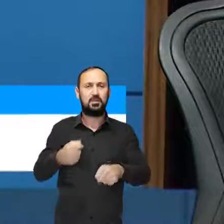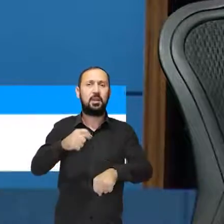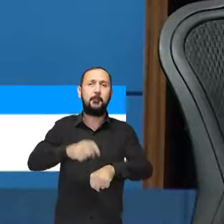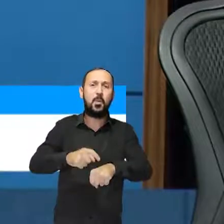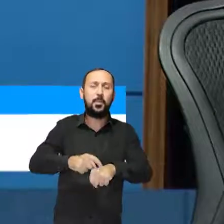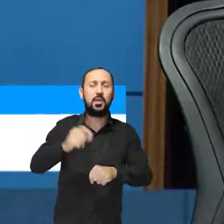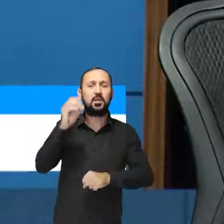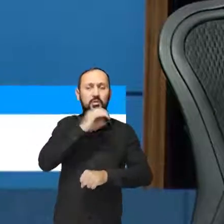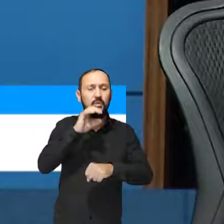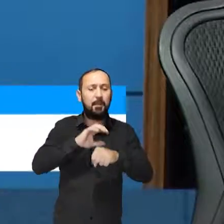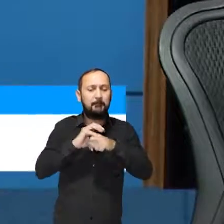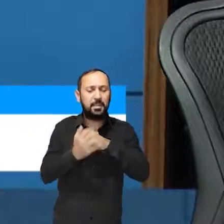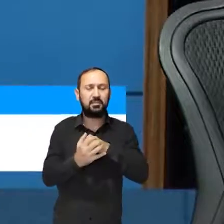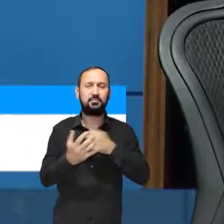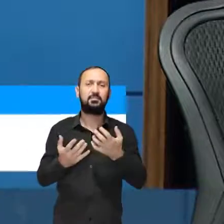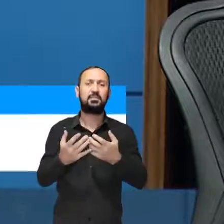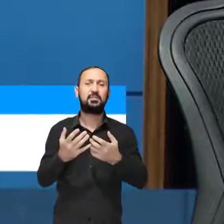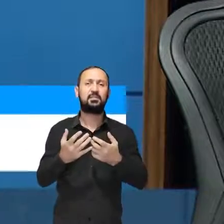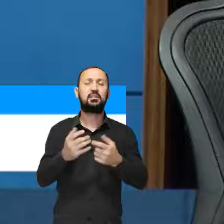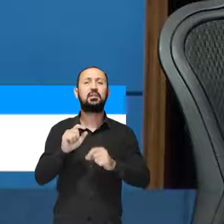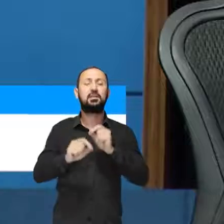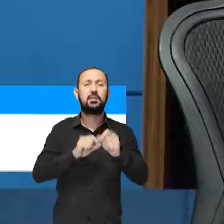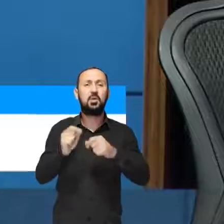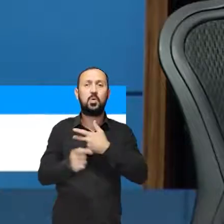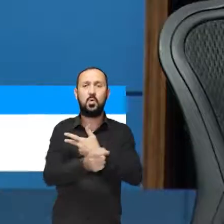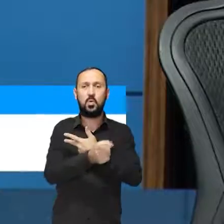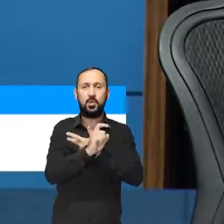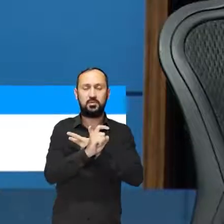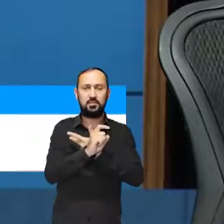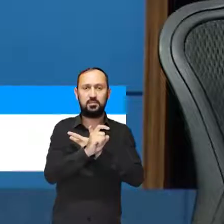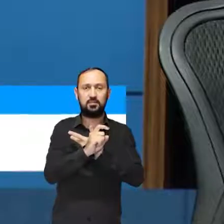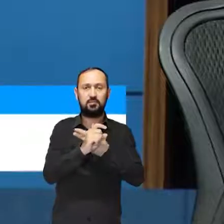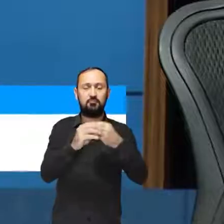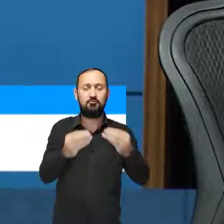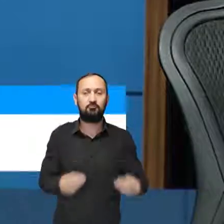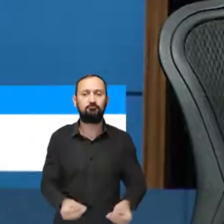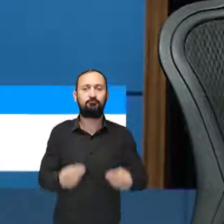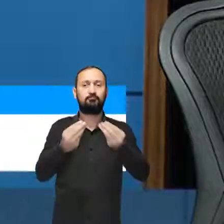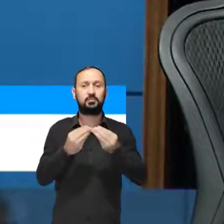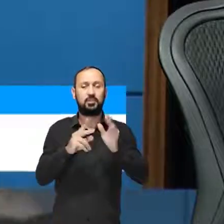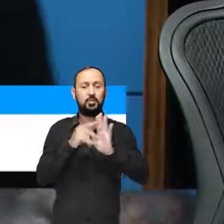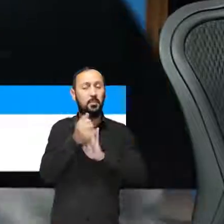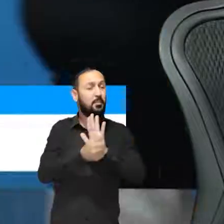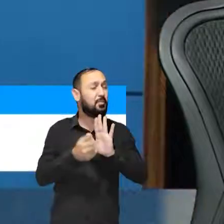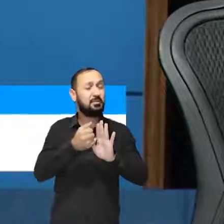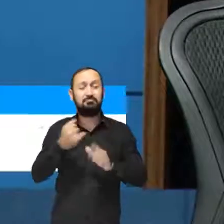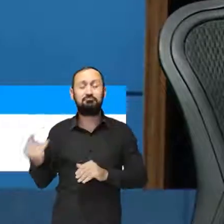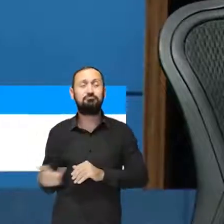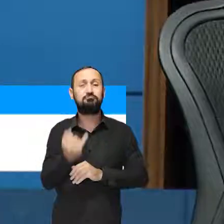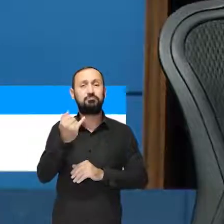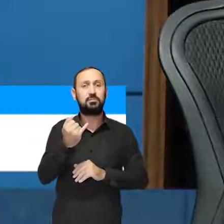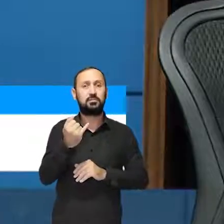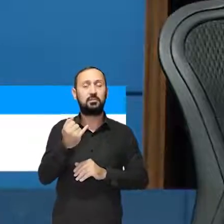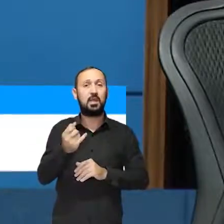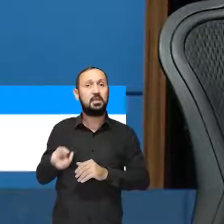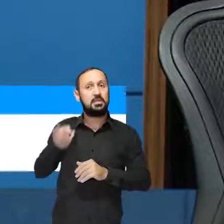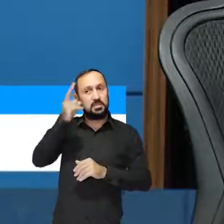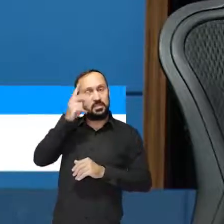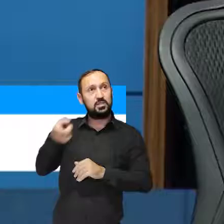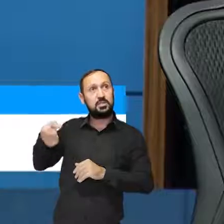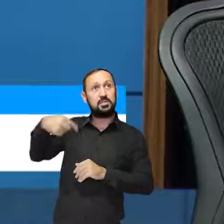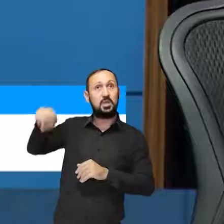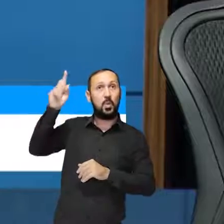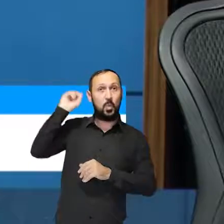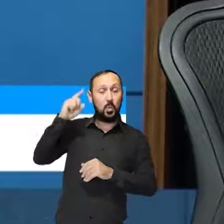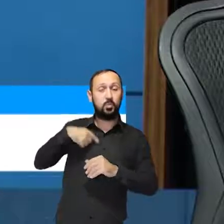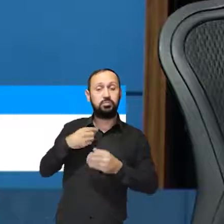empenho nesse momento de pandemia, em que o Executivo encaminha 3 projetos de suma importância que entraram